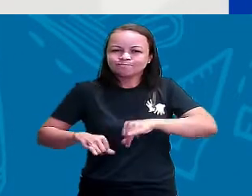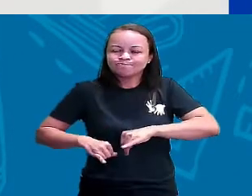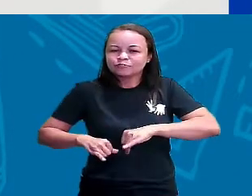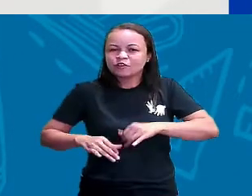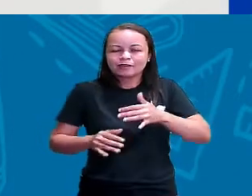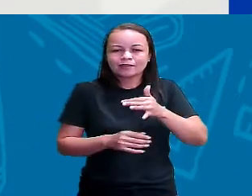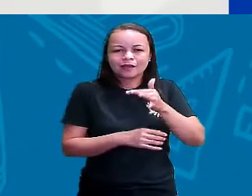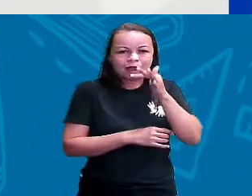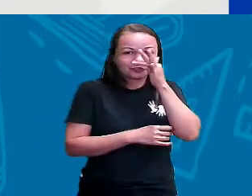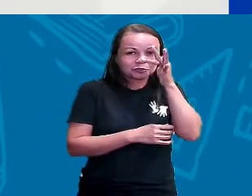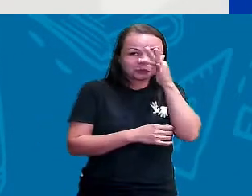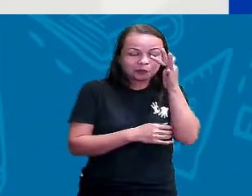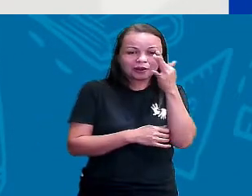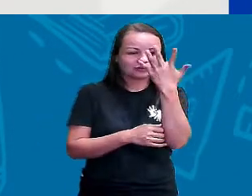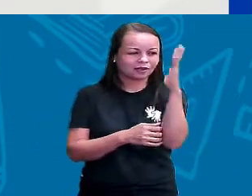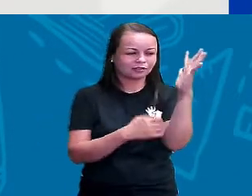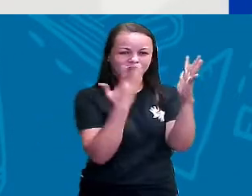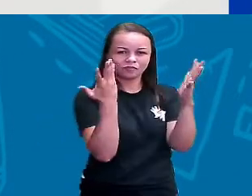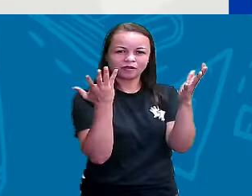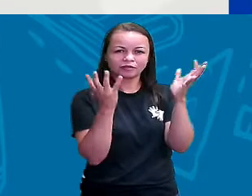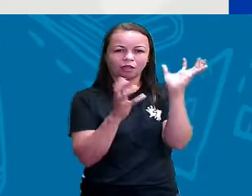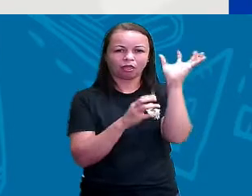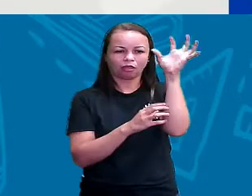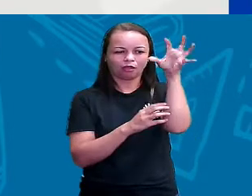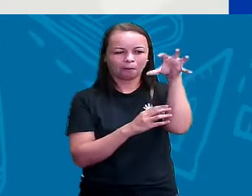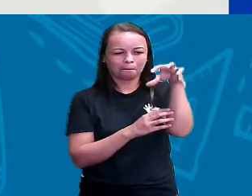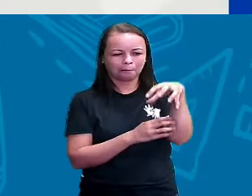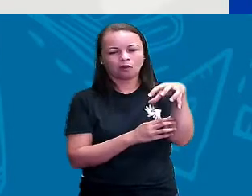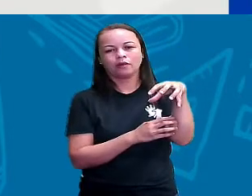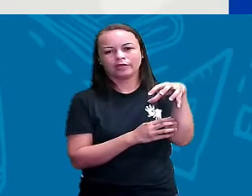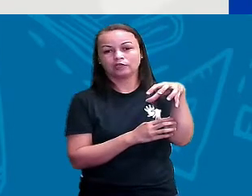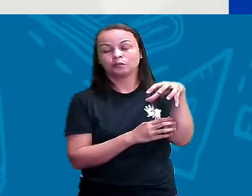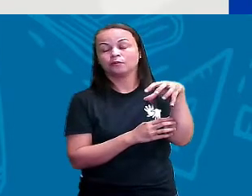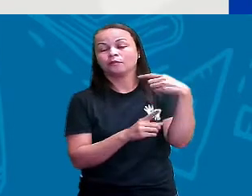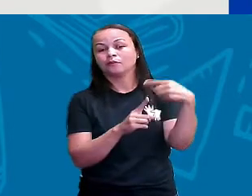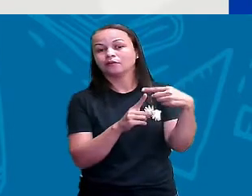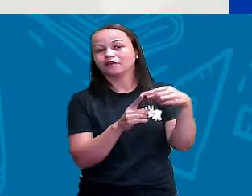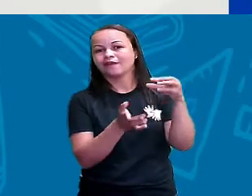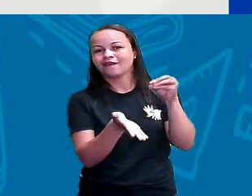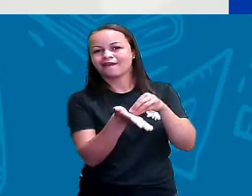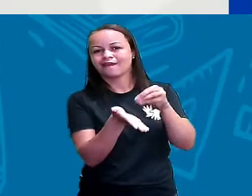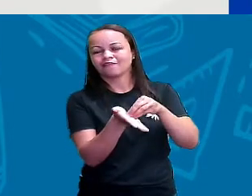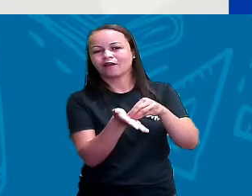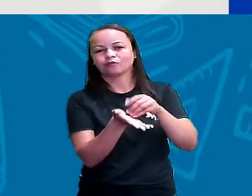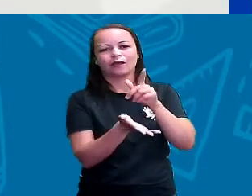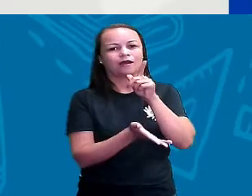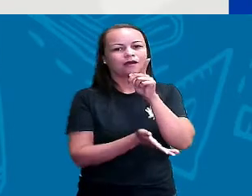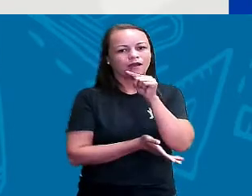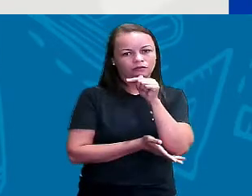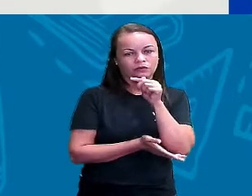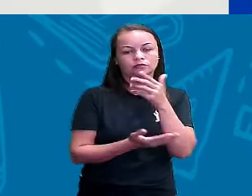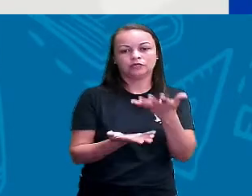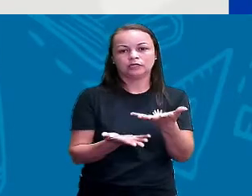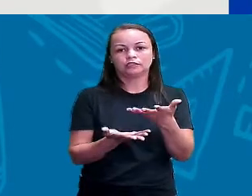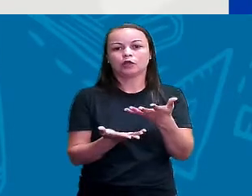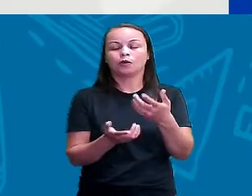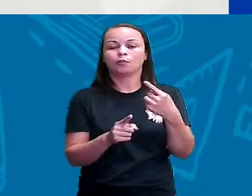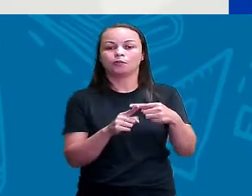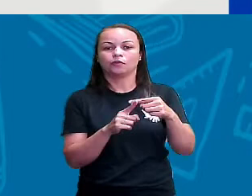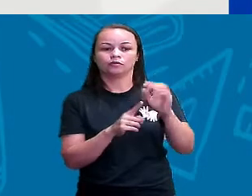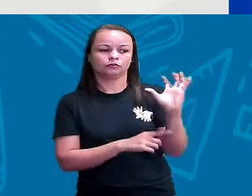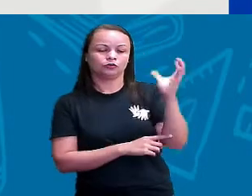plantas acabam morrendo por falta de água, porque houve uma alteração no clima provocada por